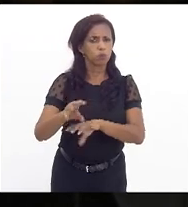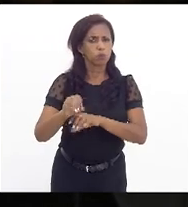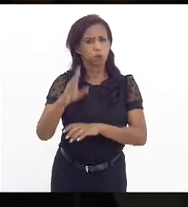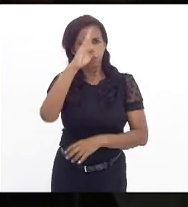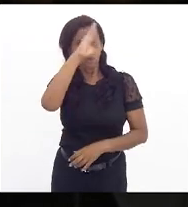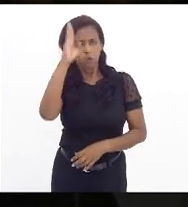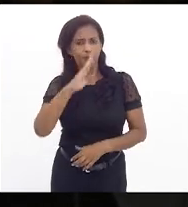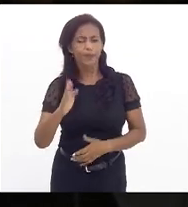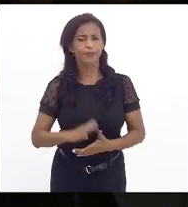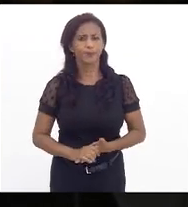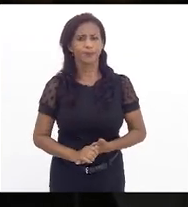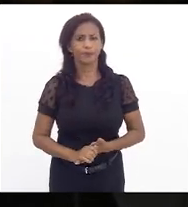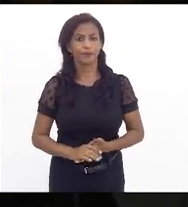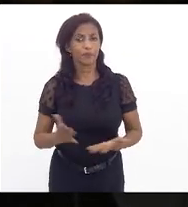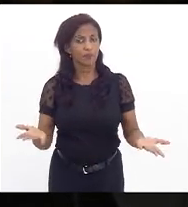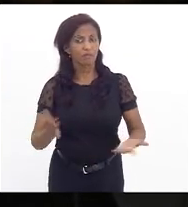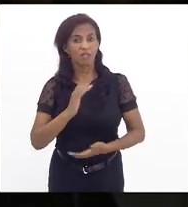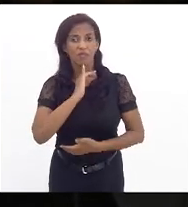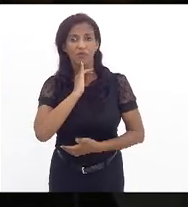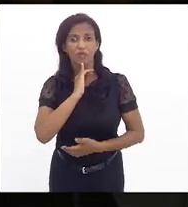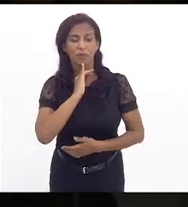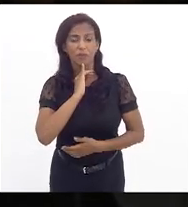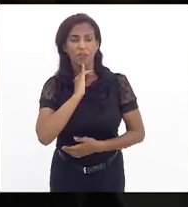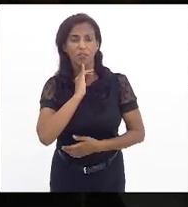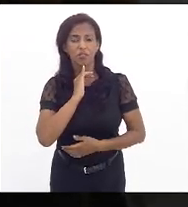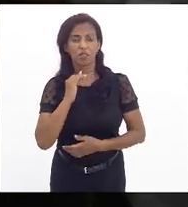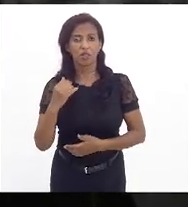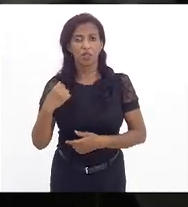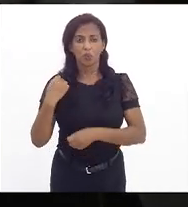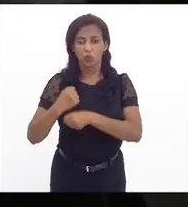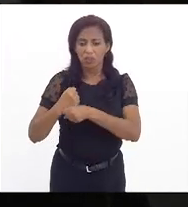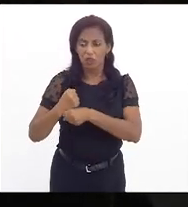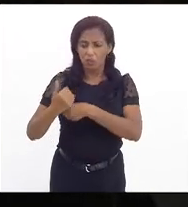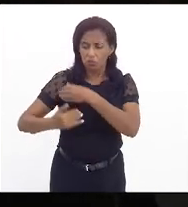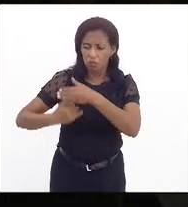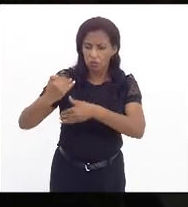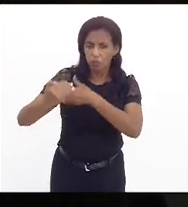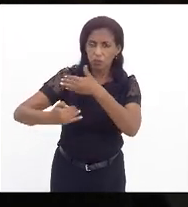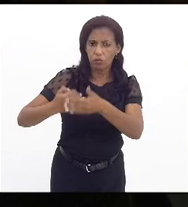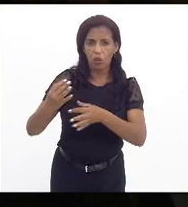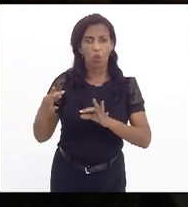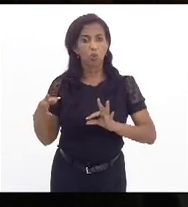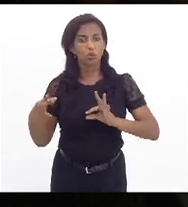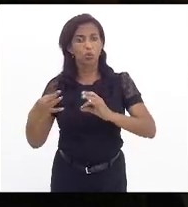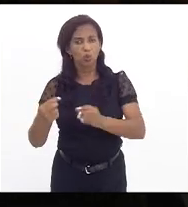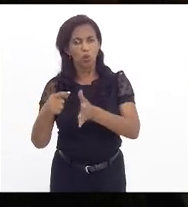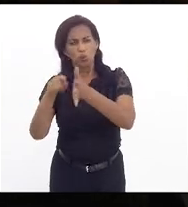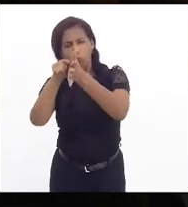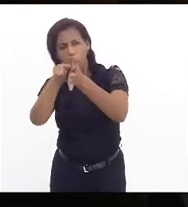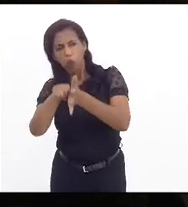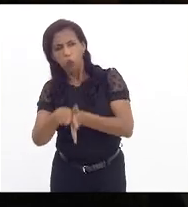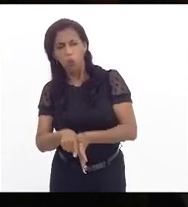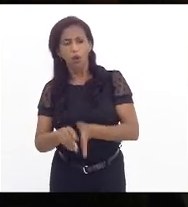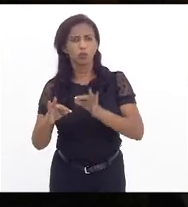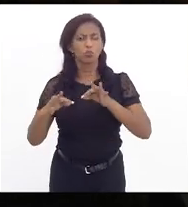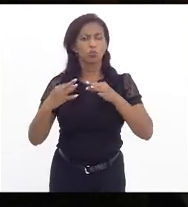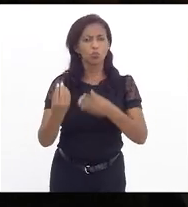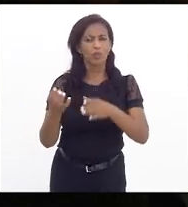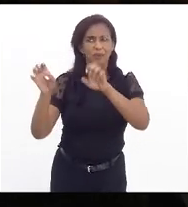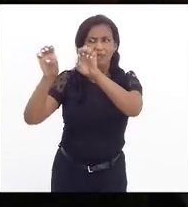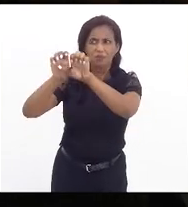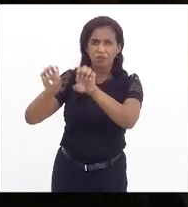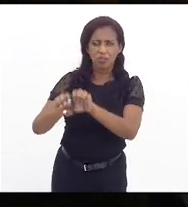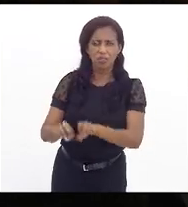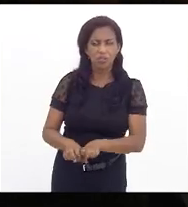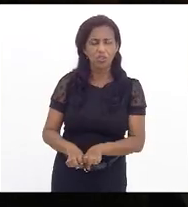brasileira. Infelizmente, nos próximos anos, todos os exames, todas as